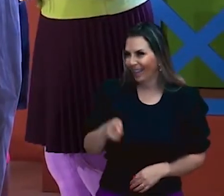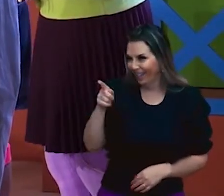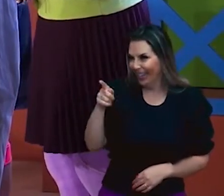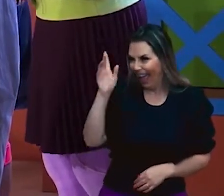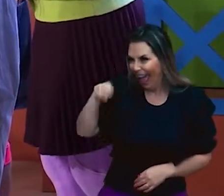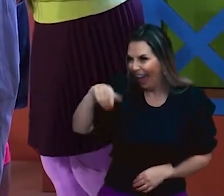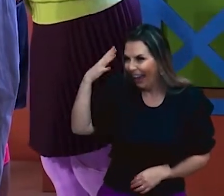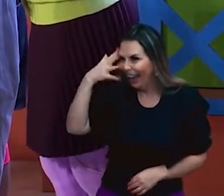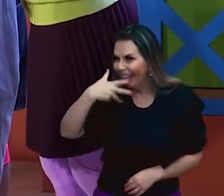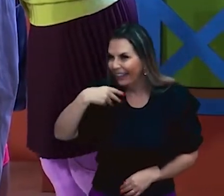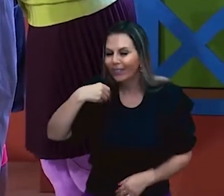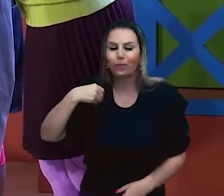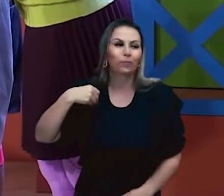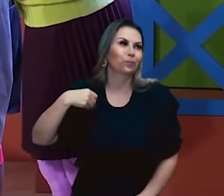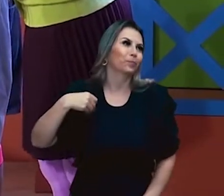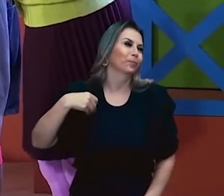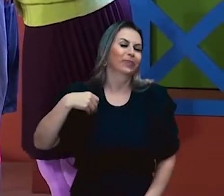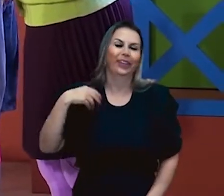Como se já fosse linda.